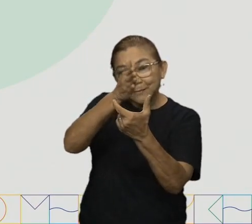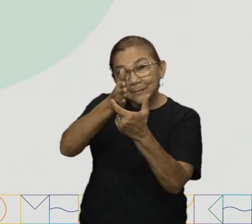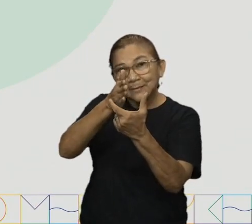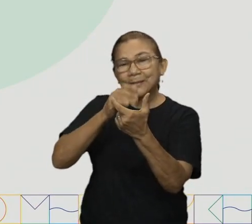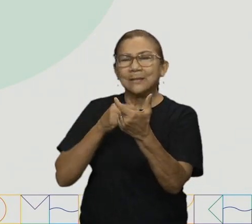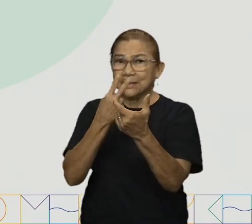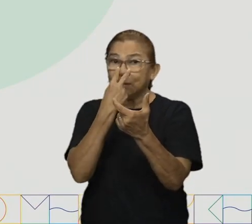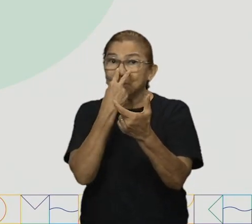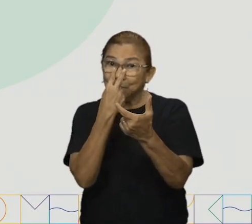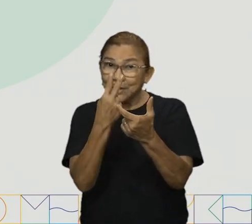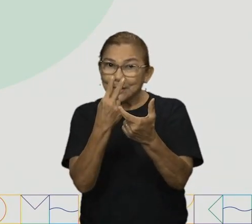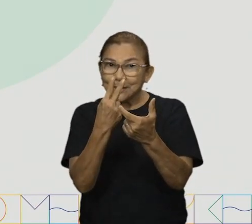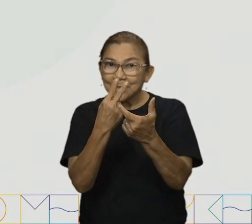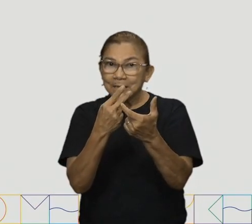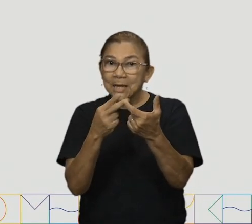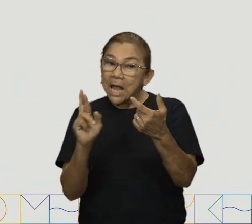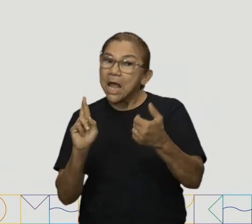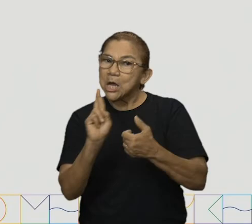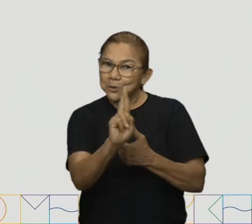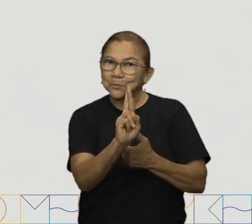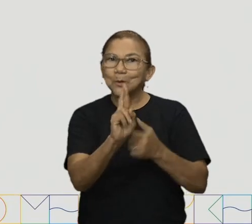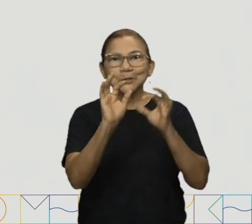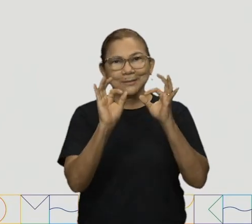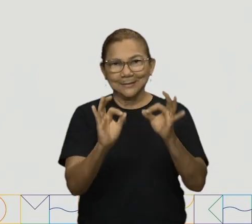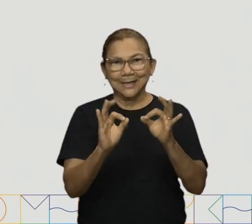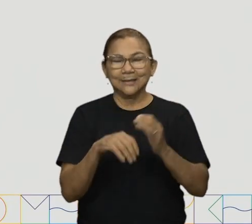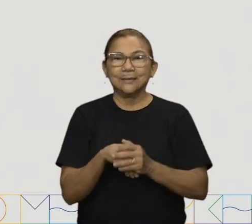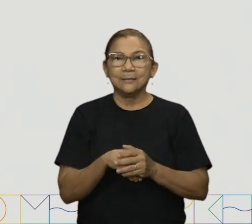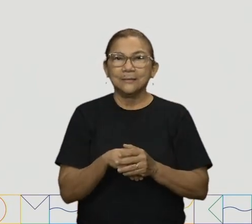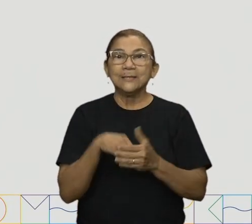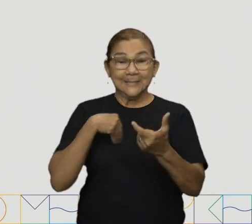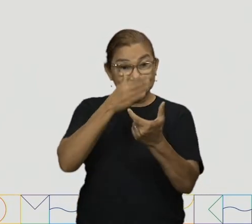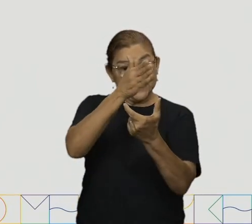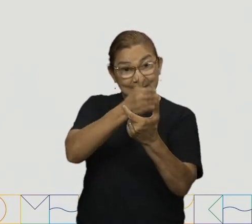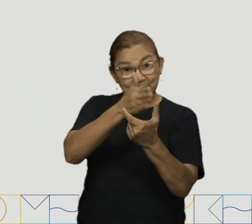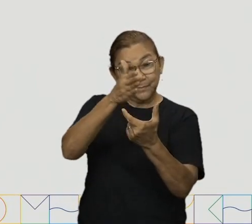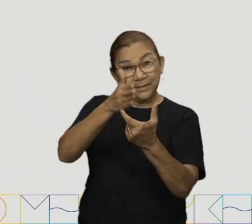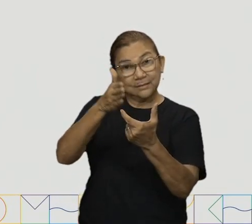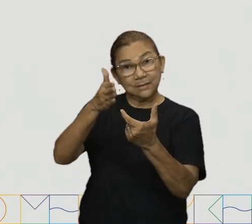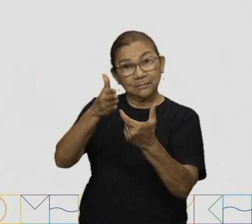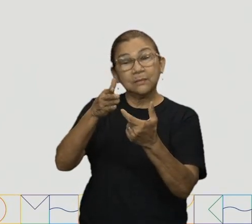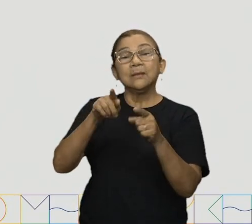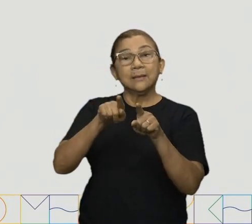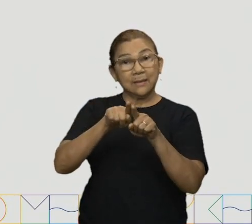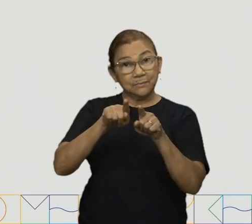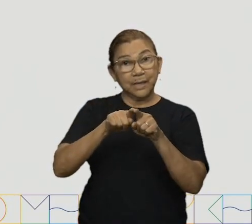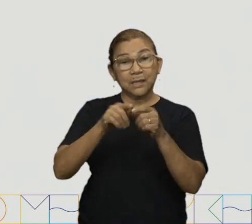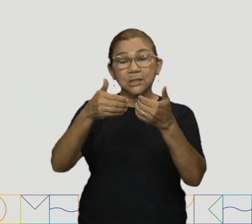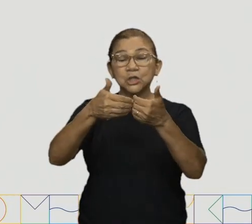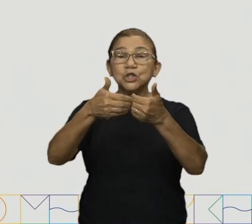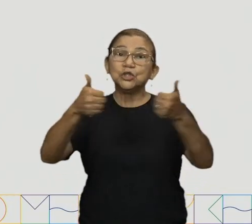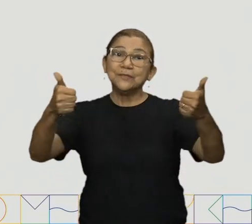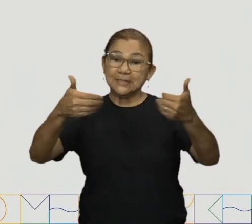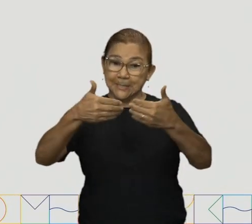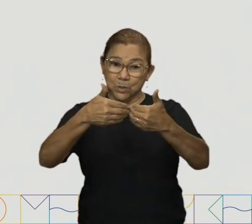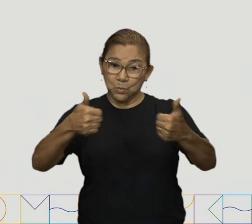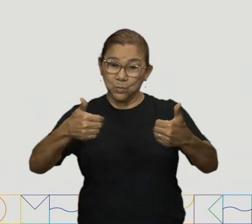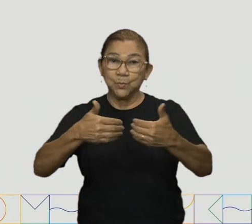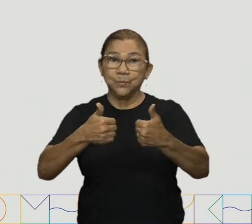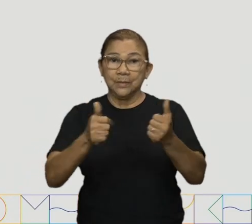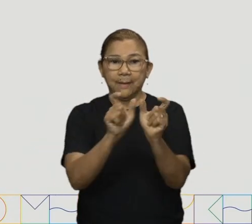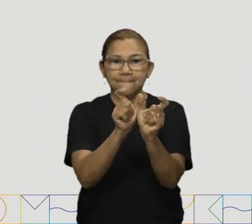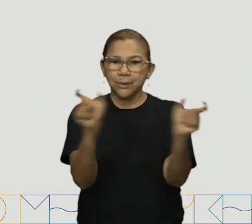de fato, a resposta correta. A separação silábica também é chamada de divisão silábica. É a delimitação